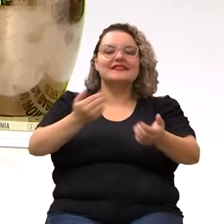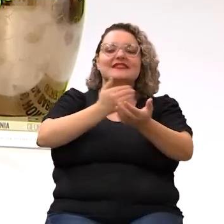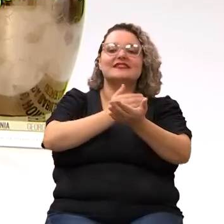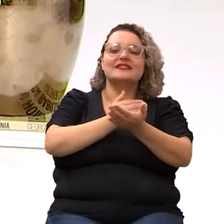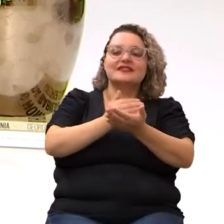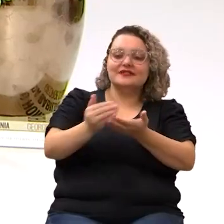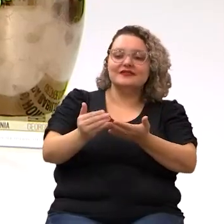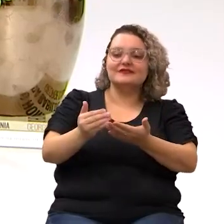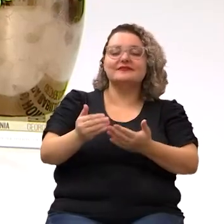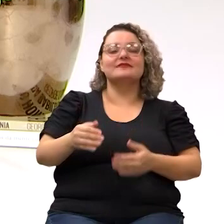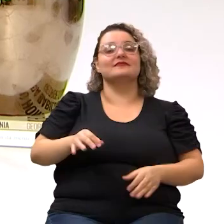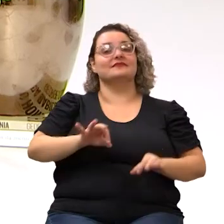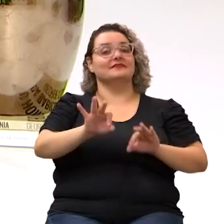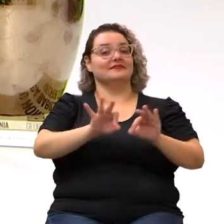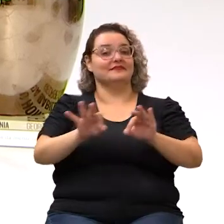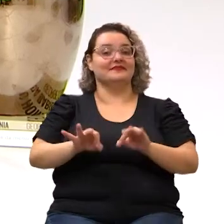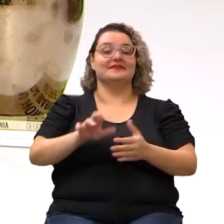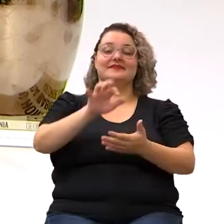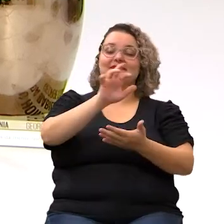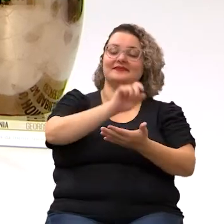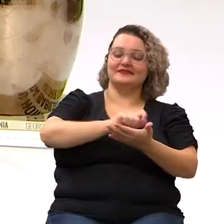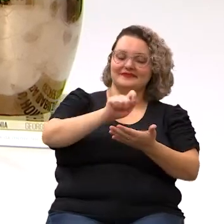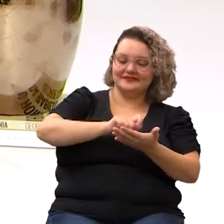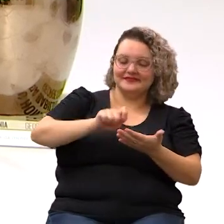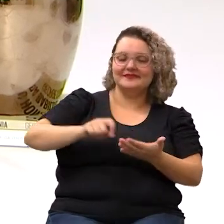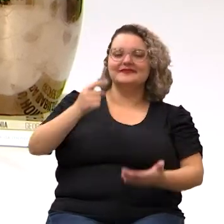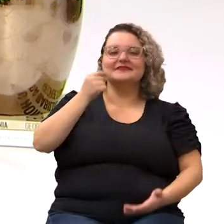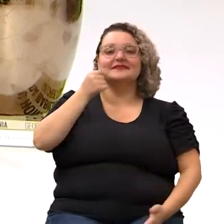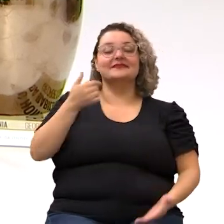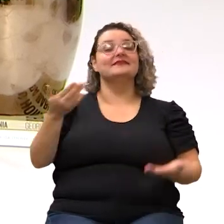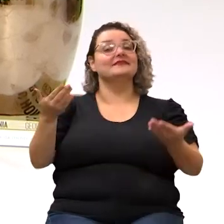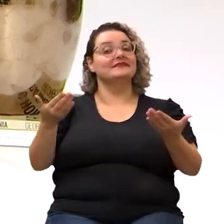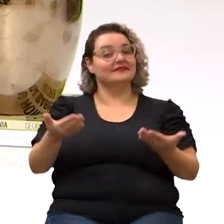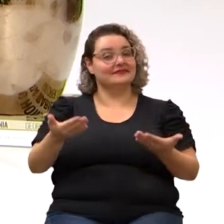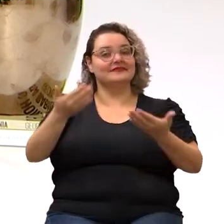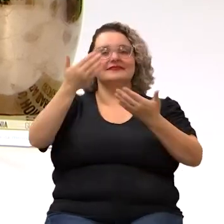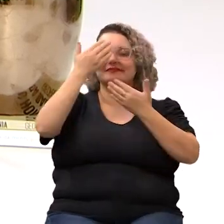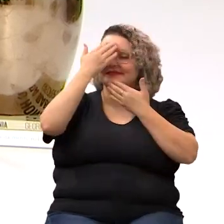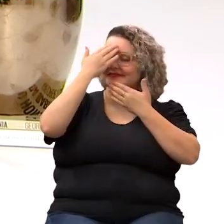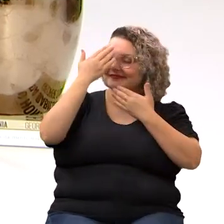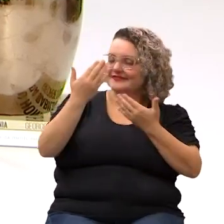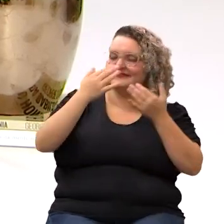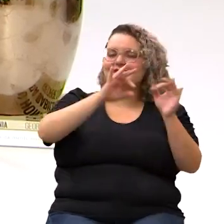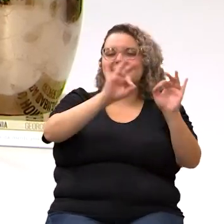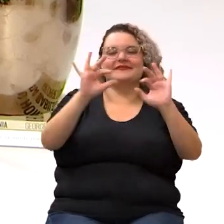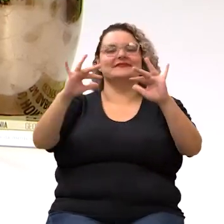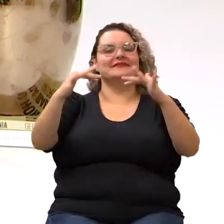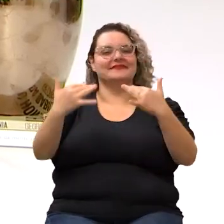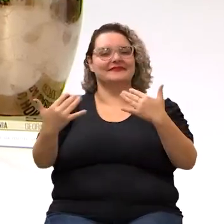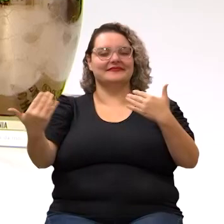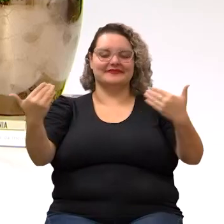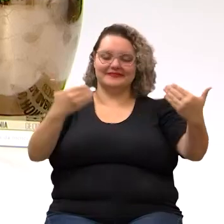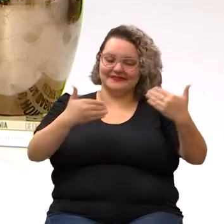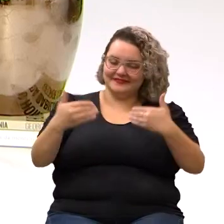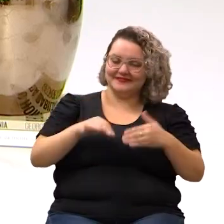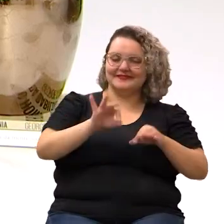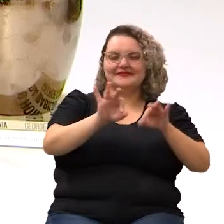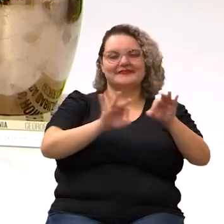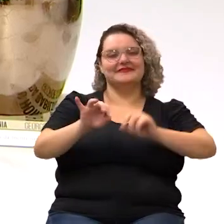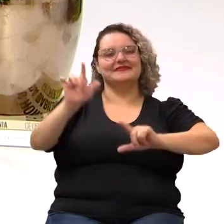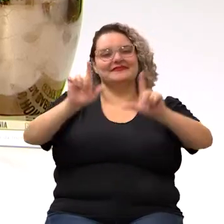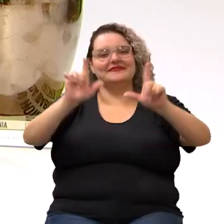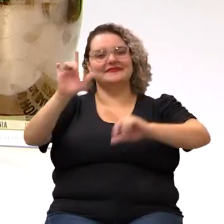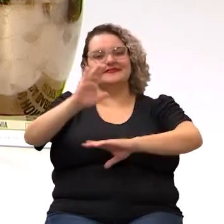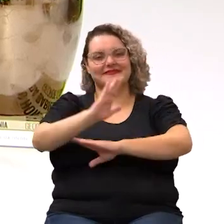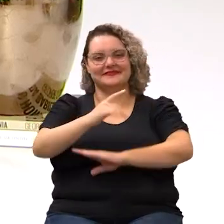pessoal, está começando mais uma edição do Na Ponta do Lápis e eu já agradeço a sua participação e audiência aqui na